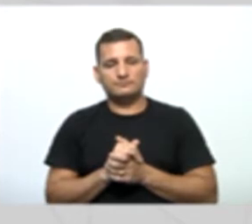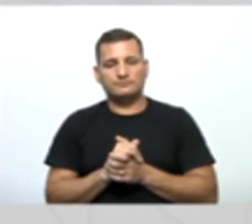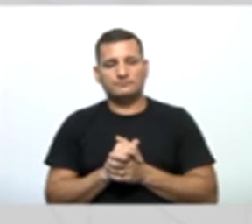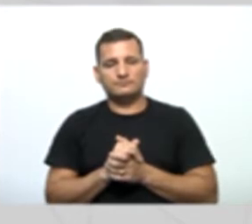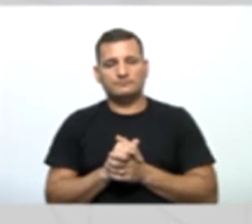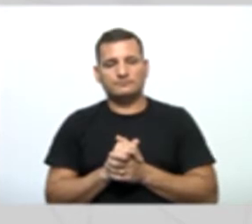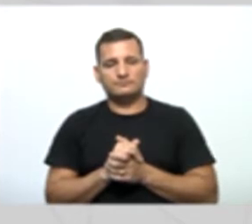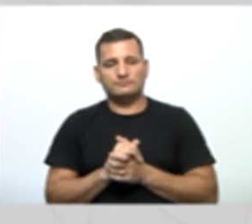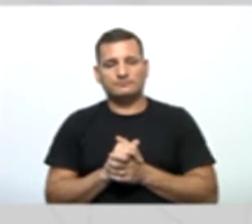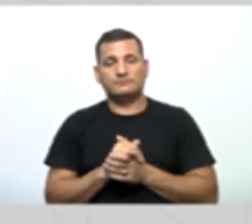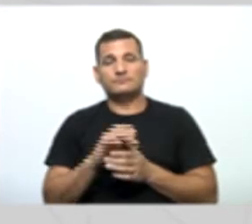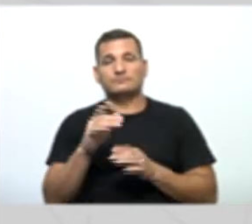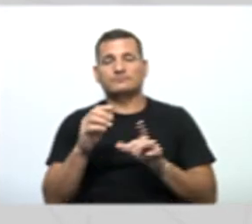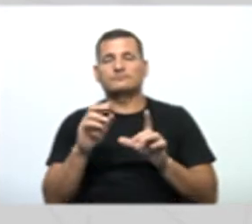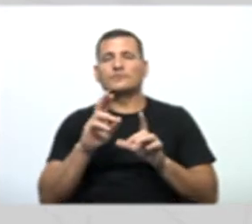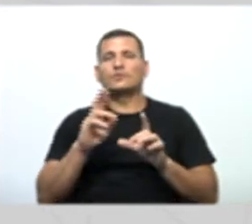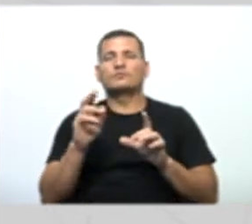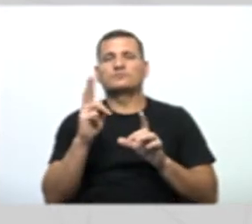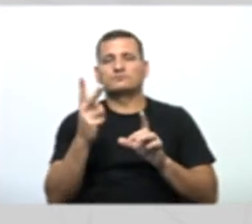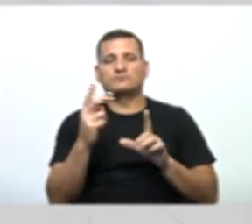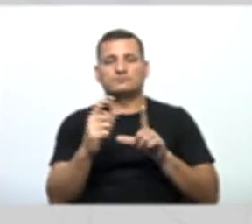desses dois nomes, ó,